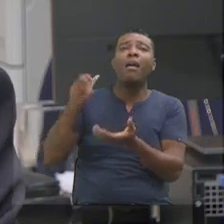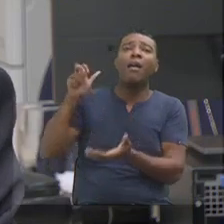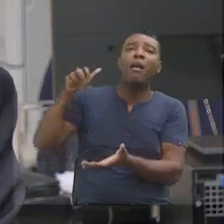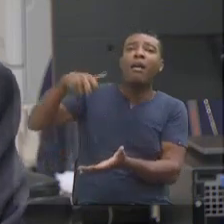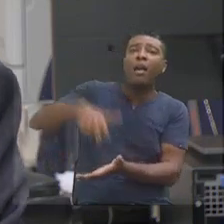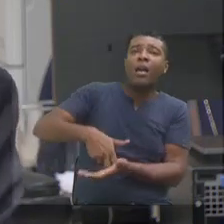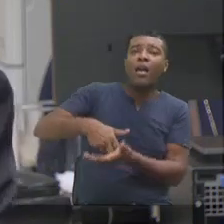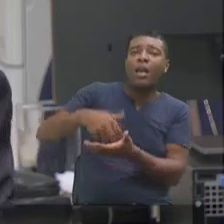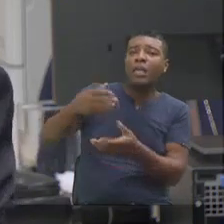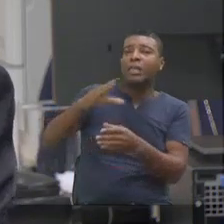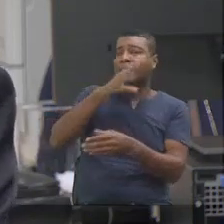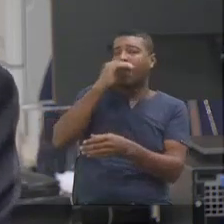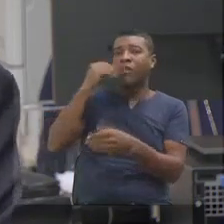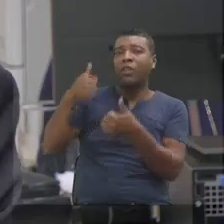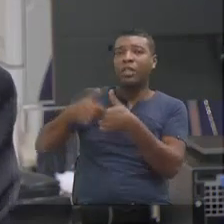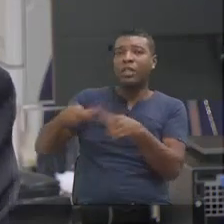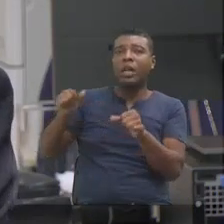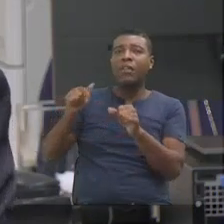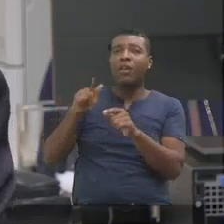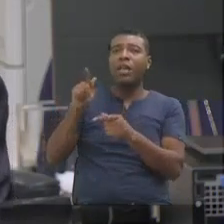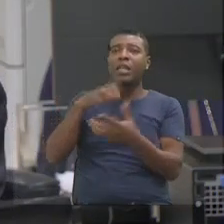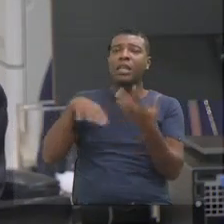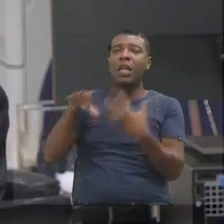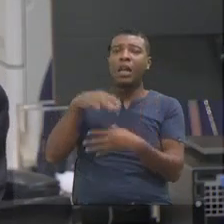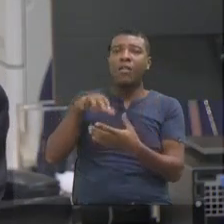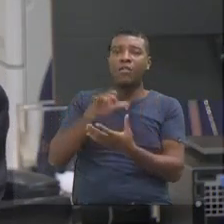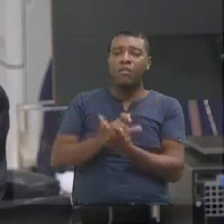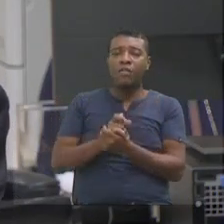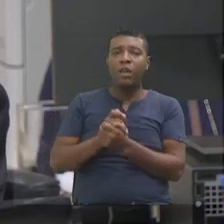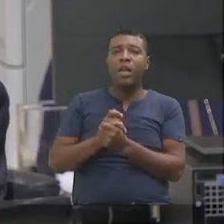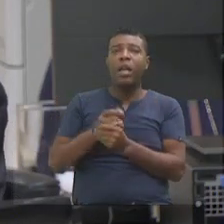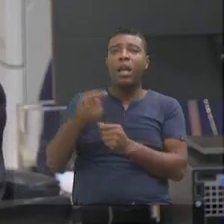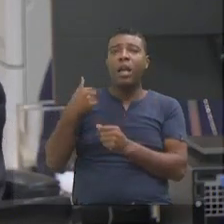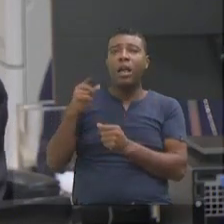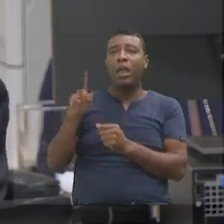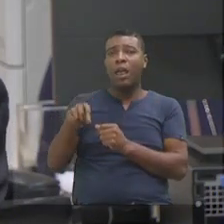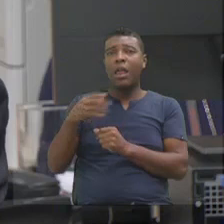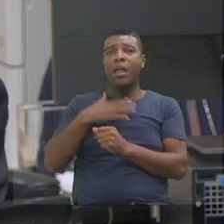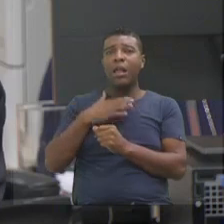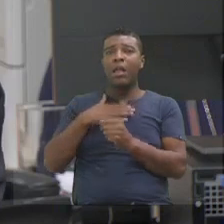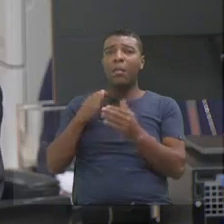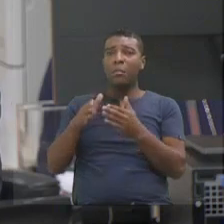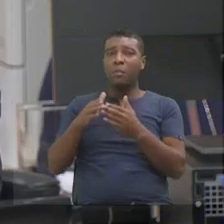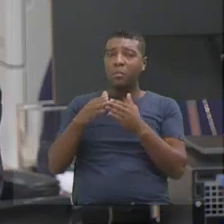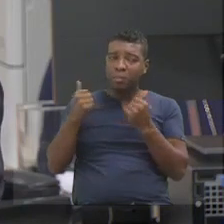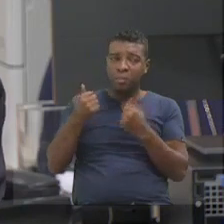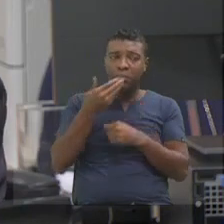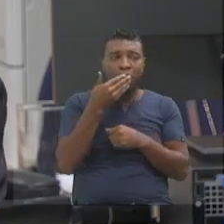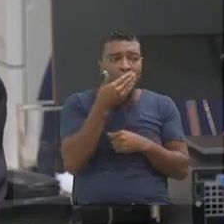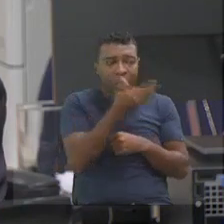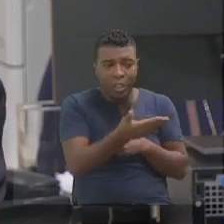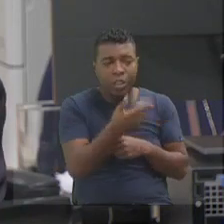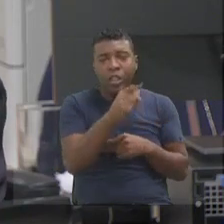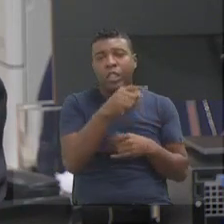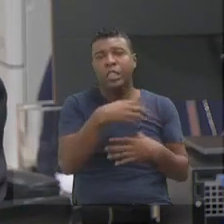greve fica esse pedido aí também de ter essa sensibilidade